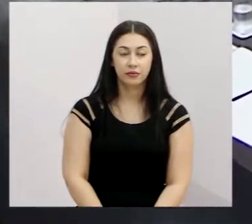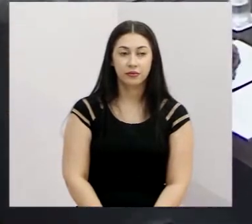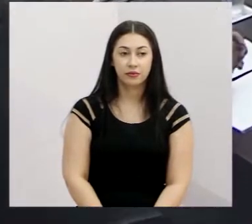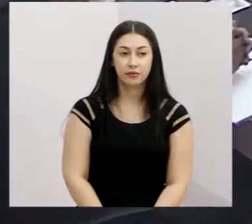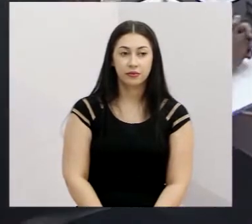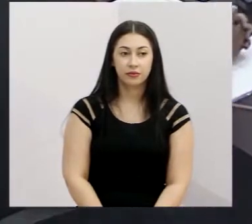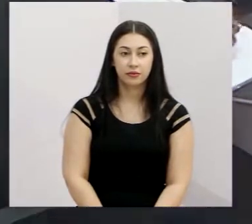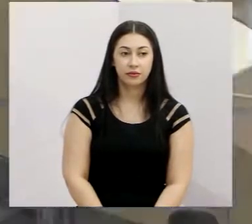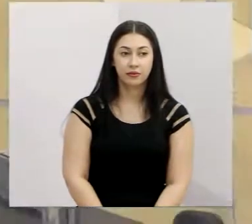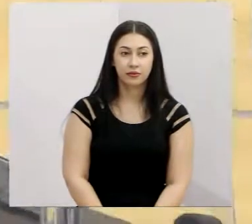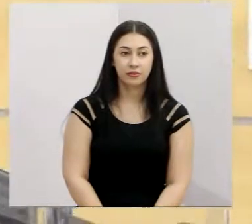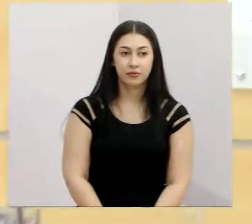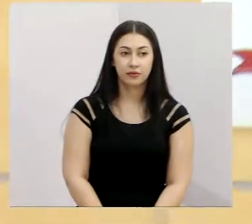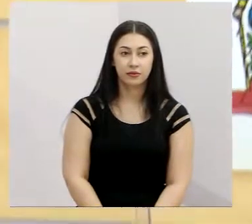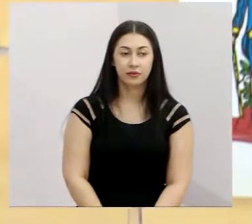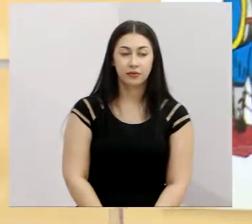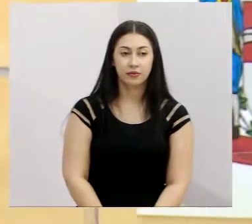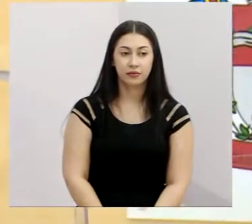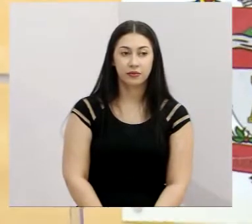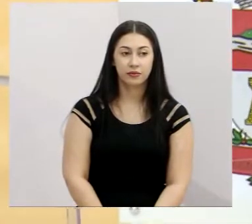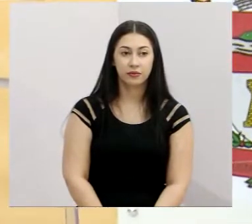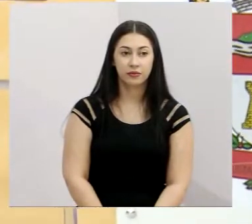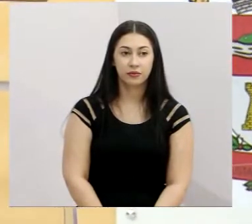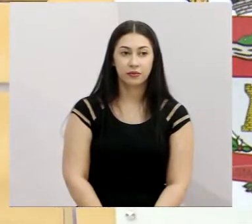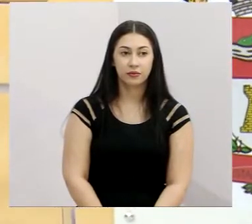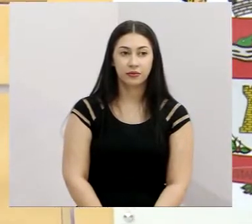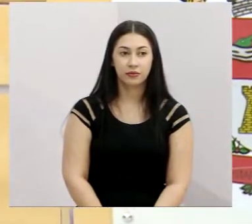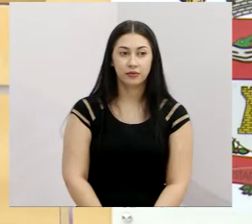E aí